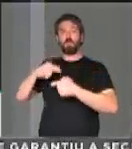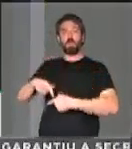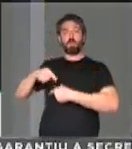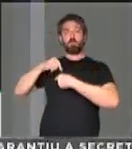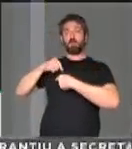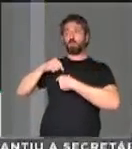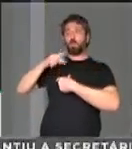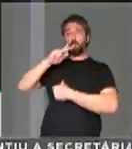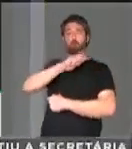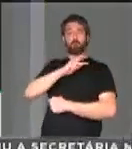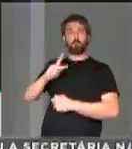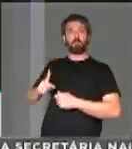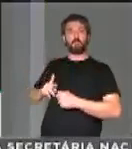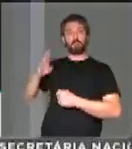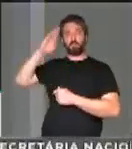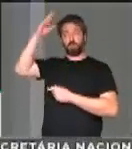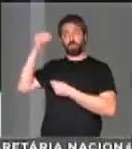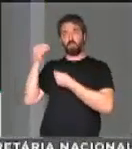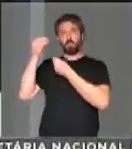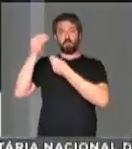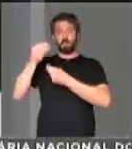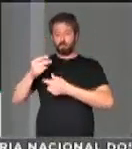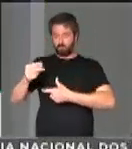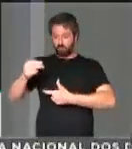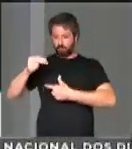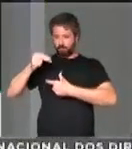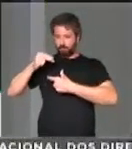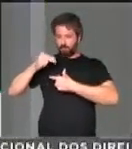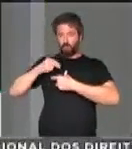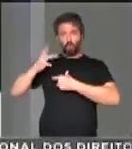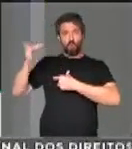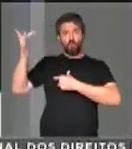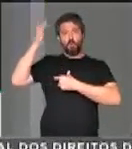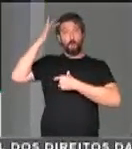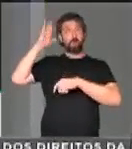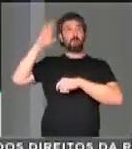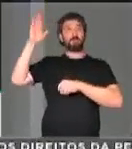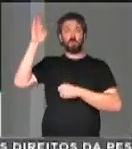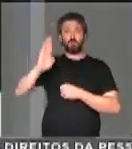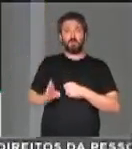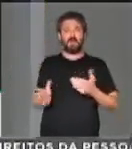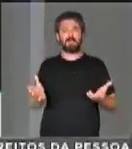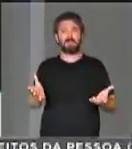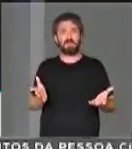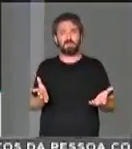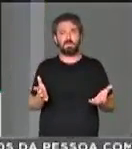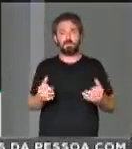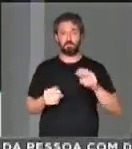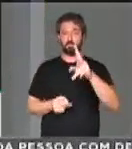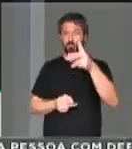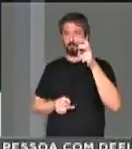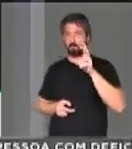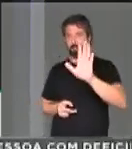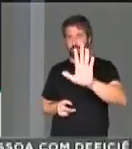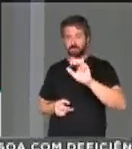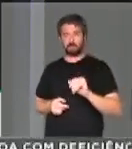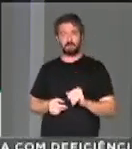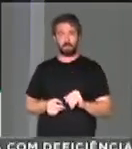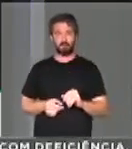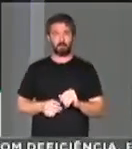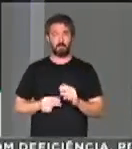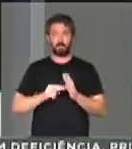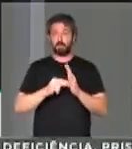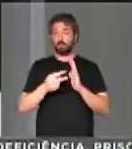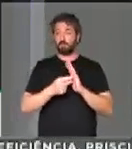República com a mais alta comenda que lhe poderia ser oferecida. Reparem que não